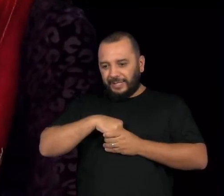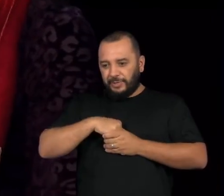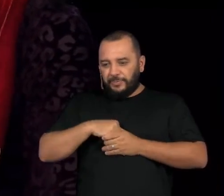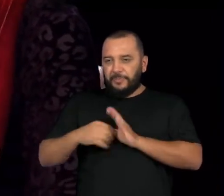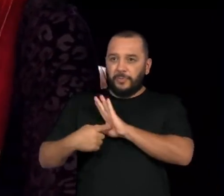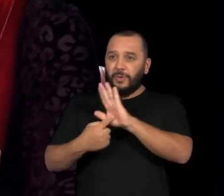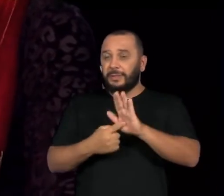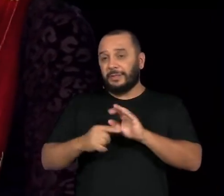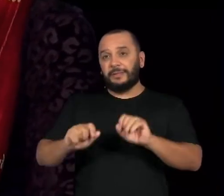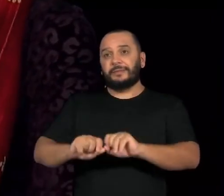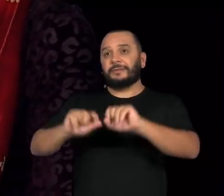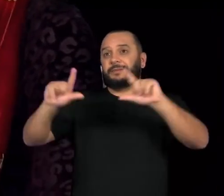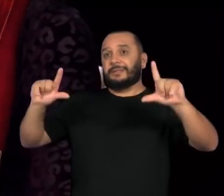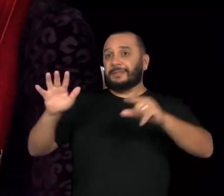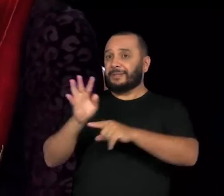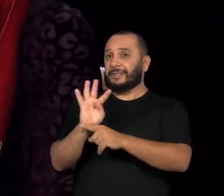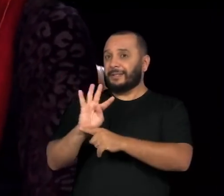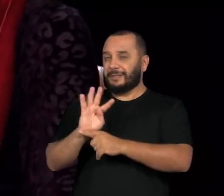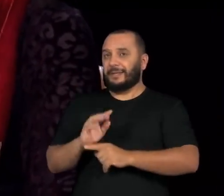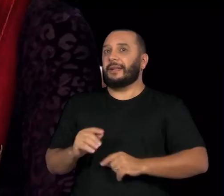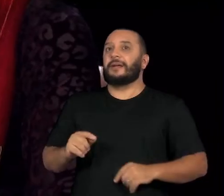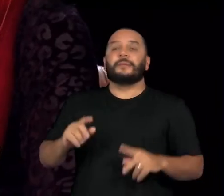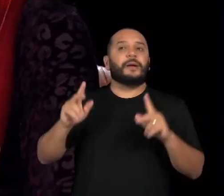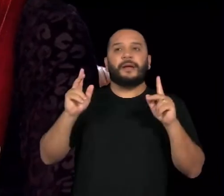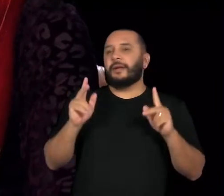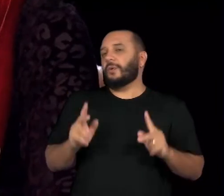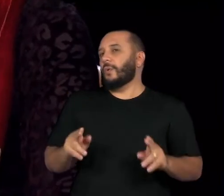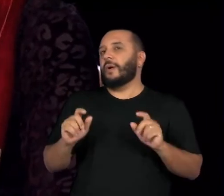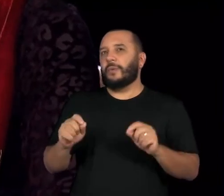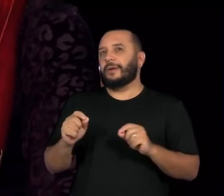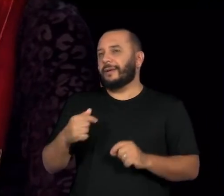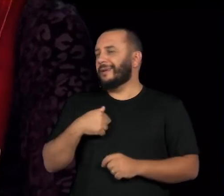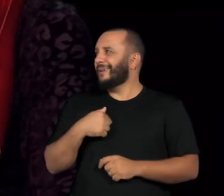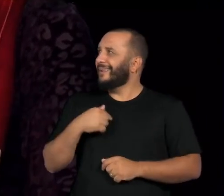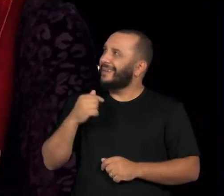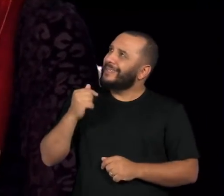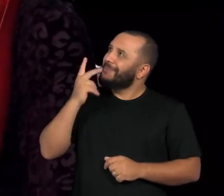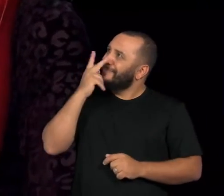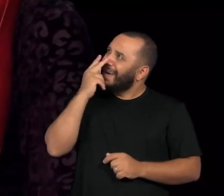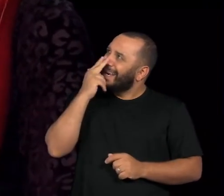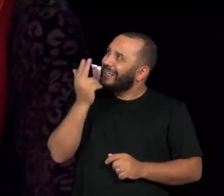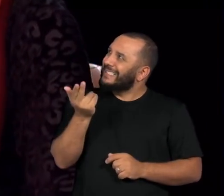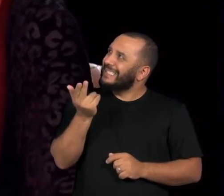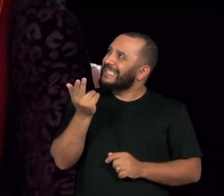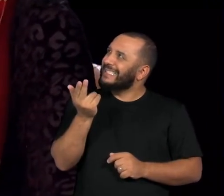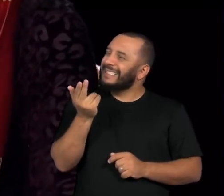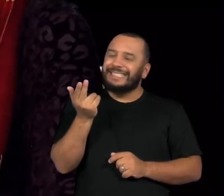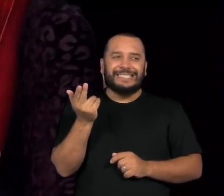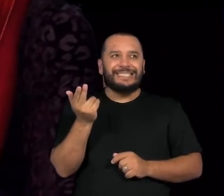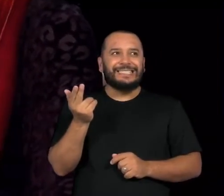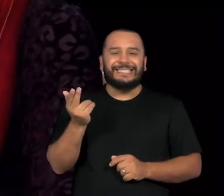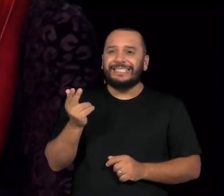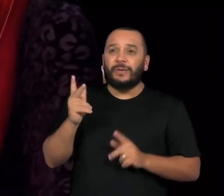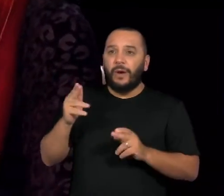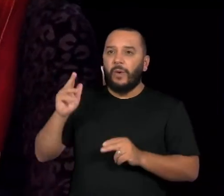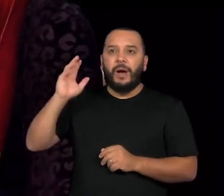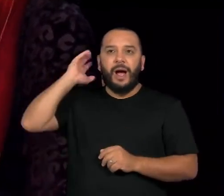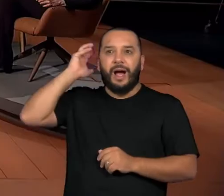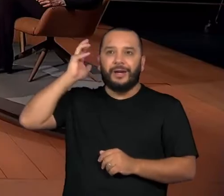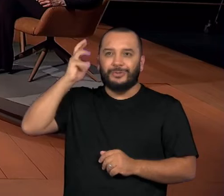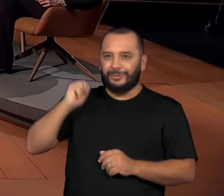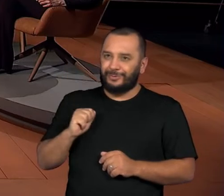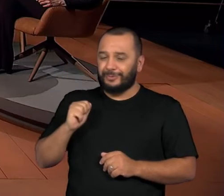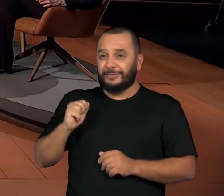ainda. É quase como se estivesse sendo radiografado, é quase que o sentimento mais interno possível, né? Que